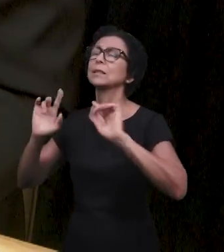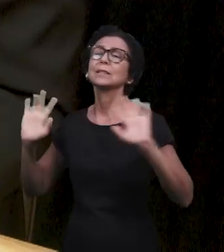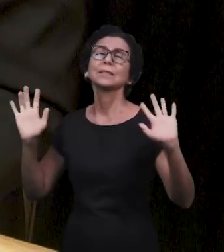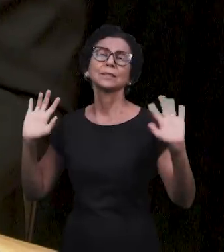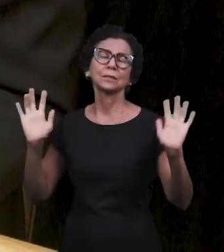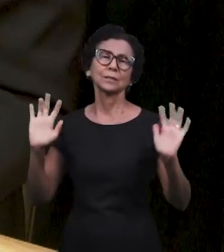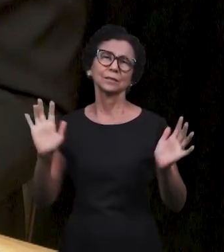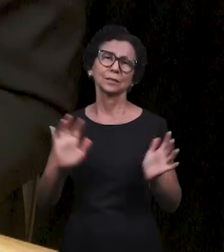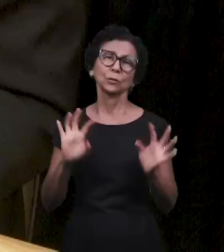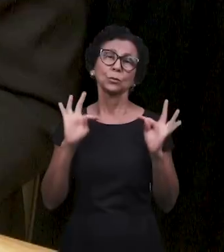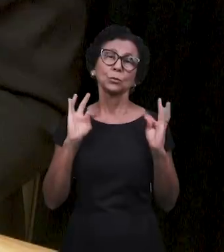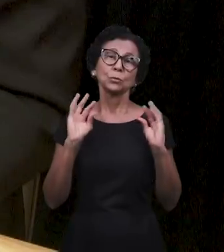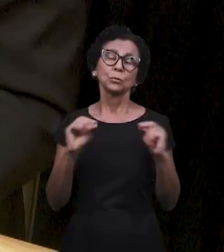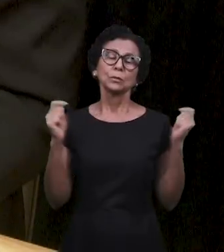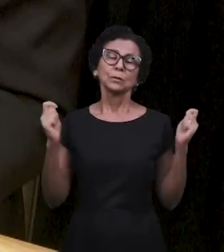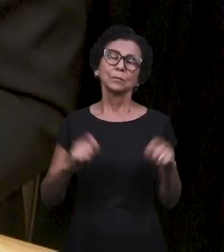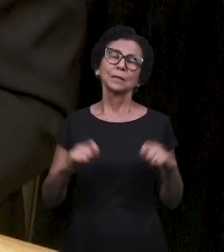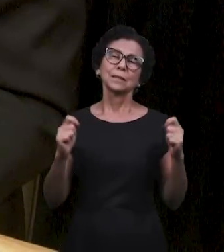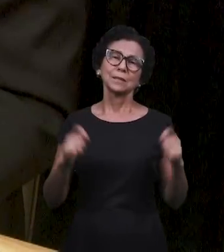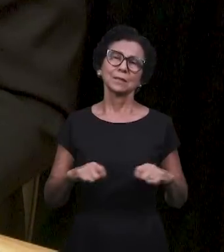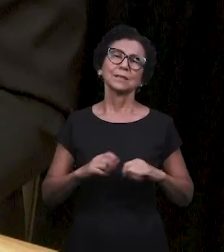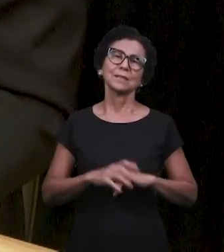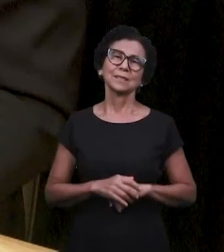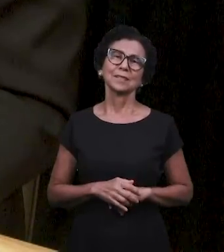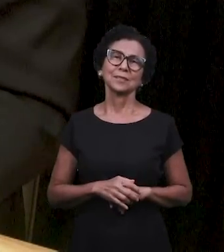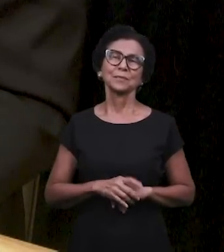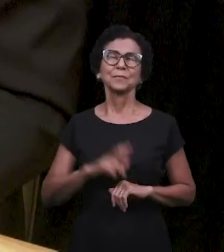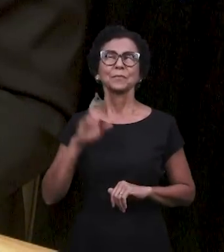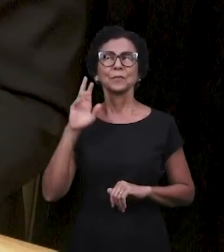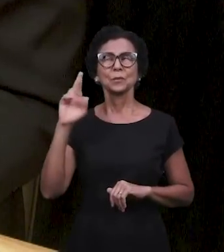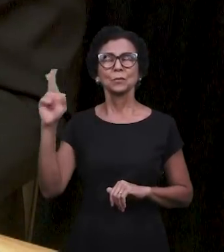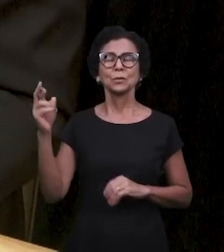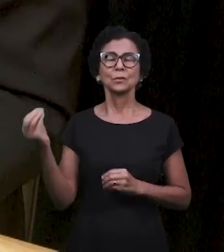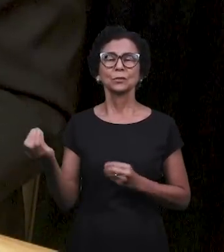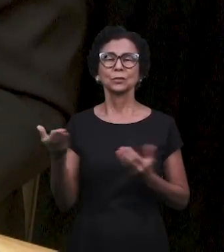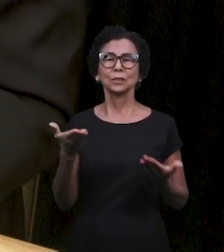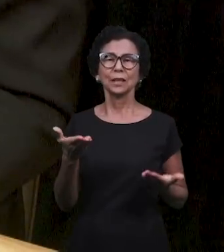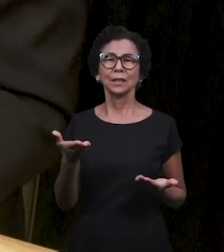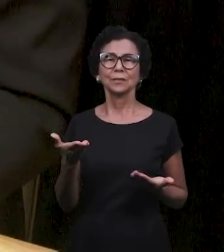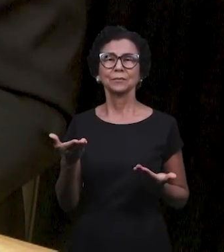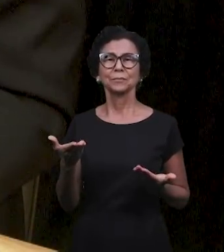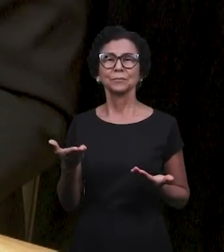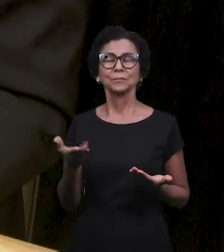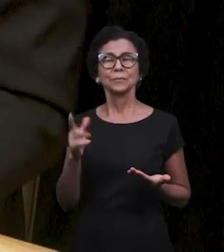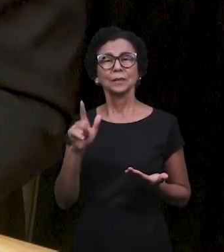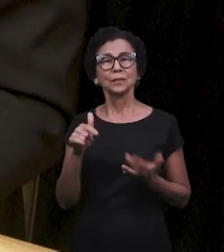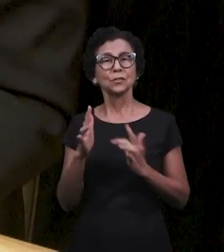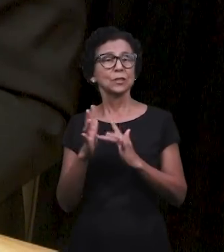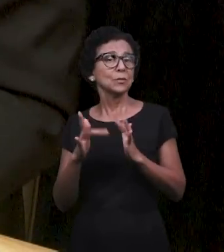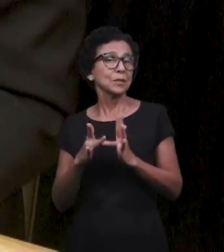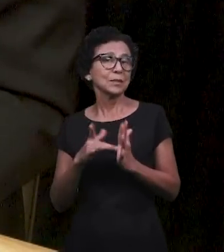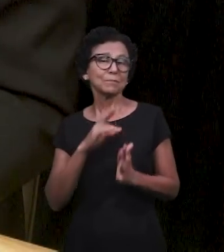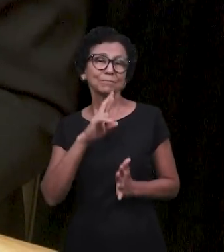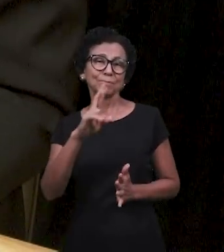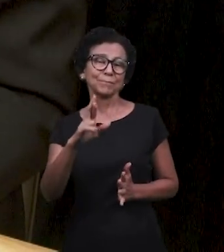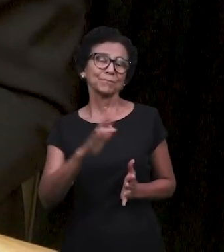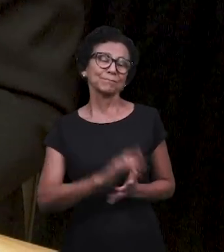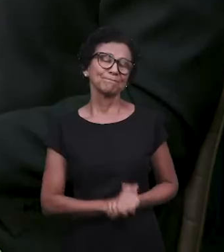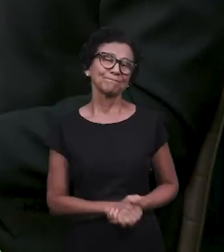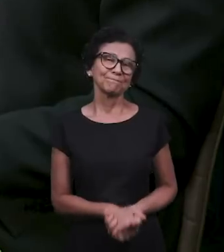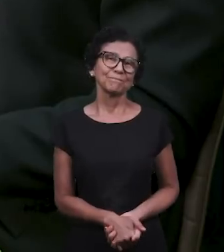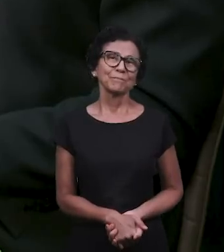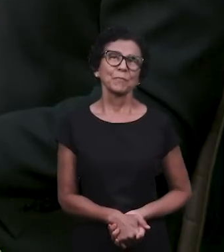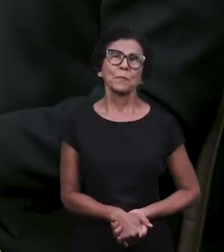você. Tudo que você precisa, a resposta de Deus está em Jesus para você. É a sua bênção, a sua porção.